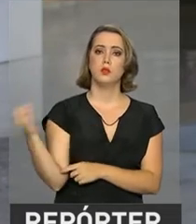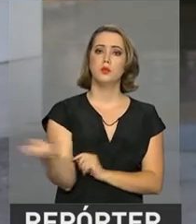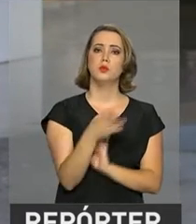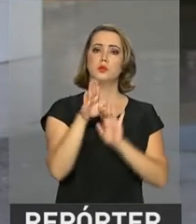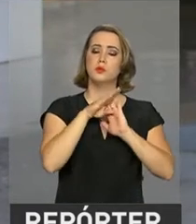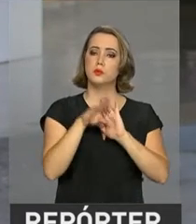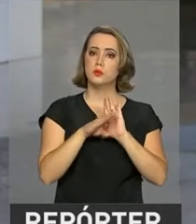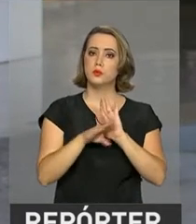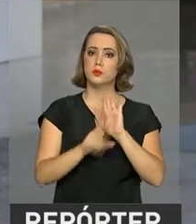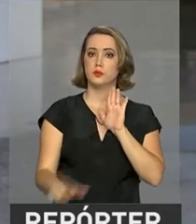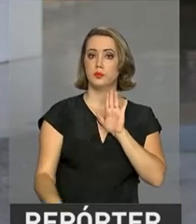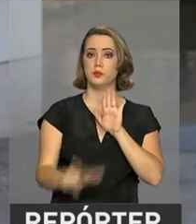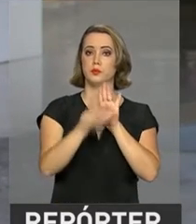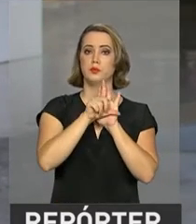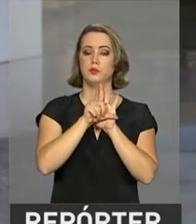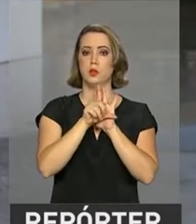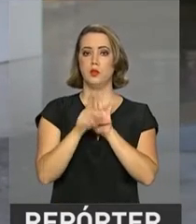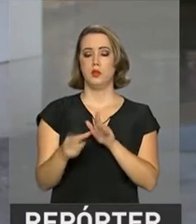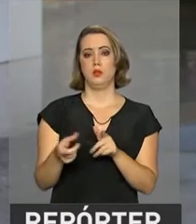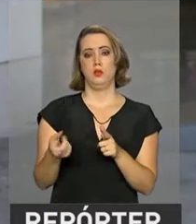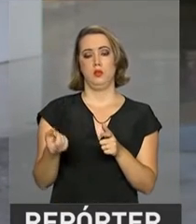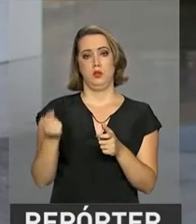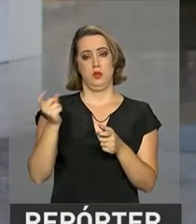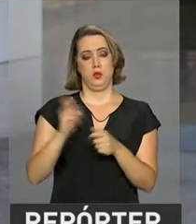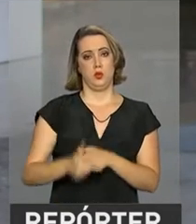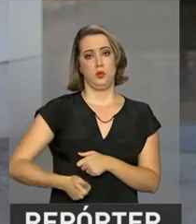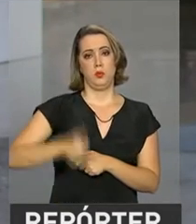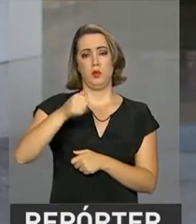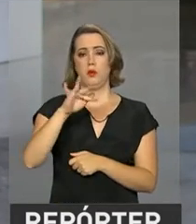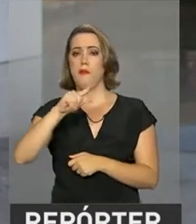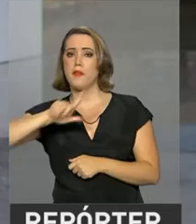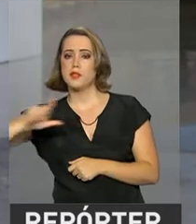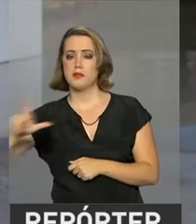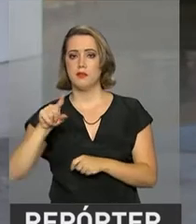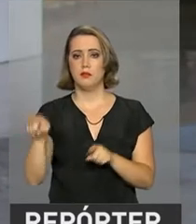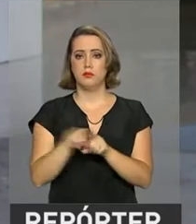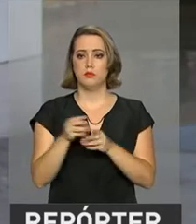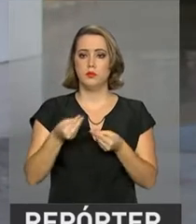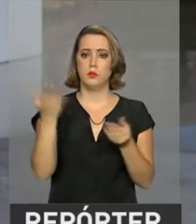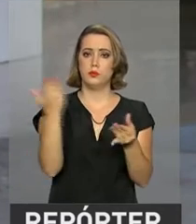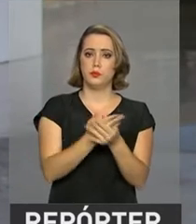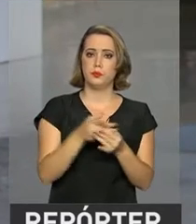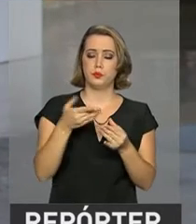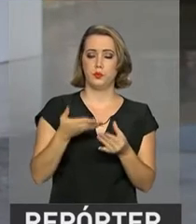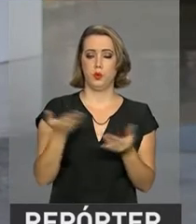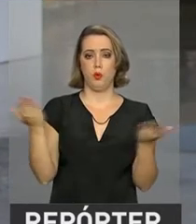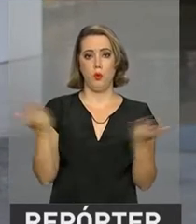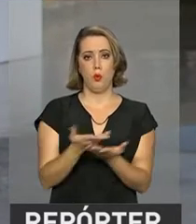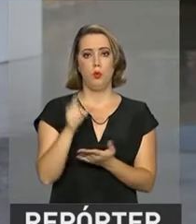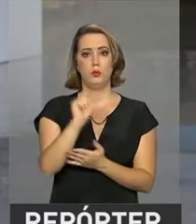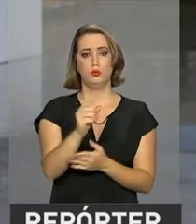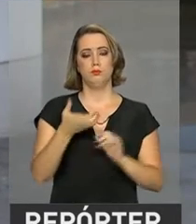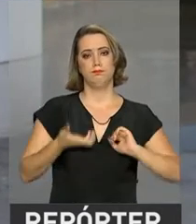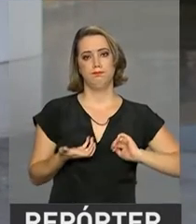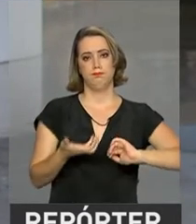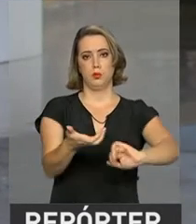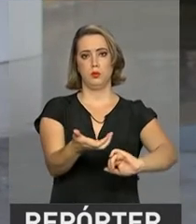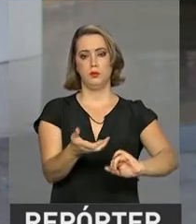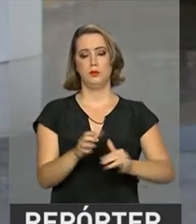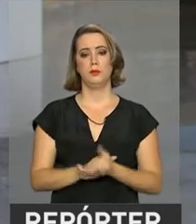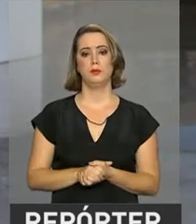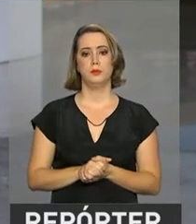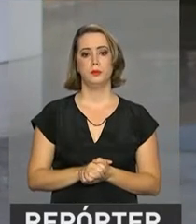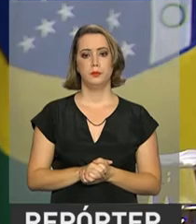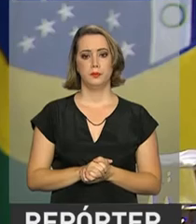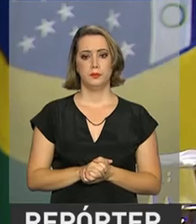projeto de lei de recuperação fiscal deve ser enviado pelo governo ainda nesta terça feira ao congresso nacional